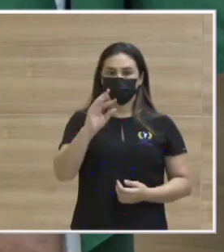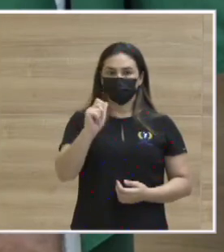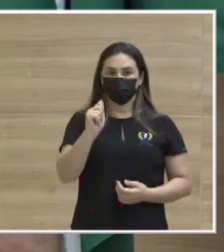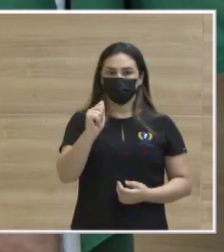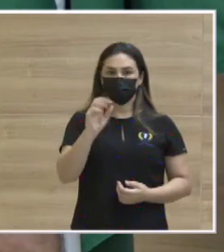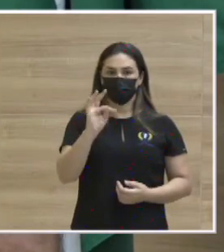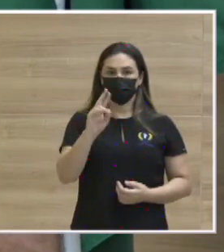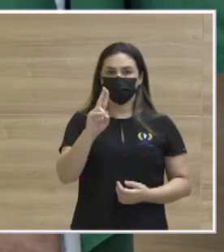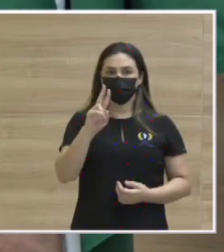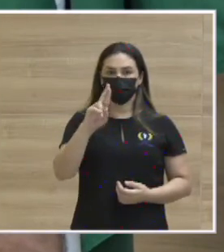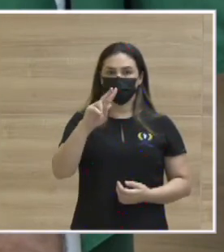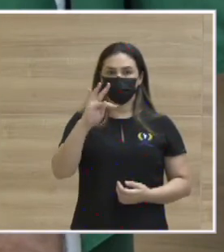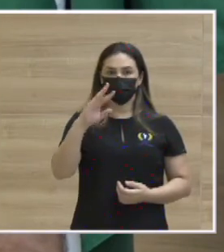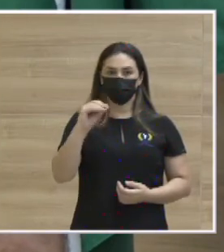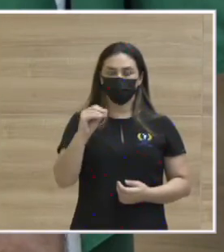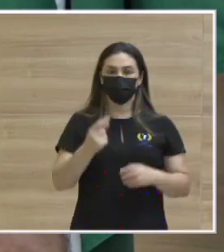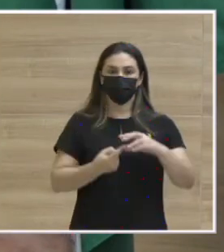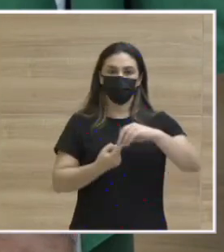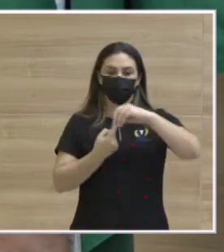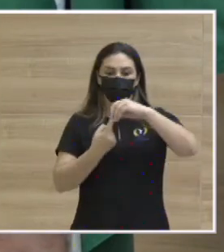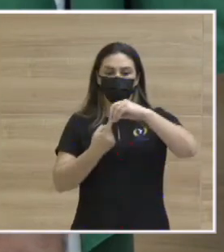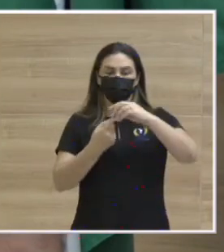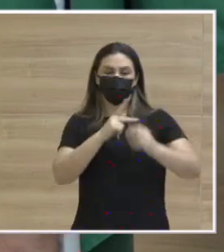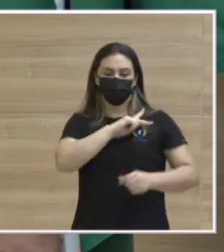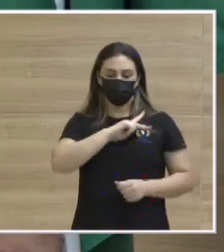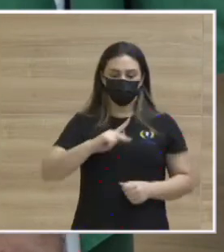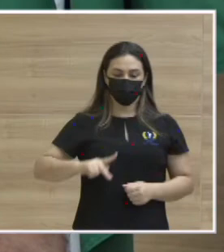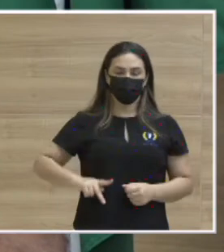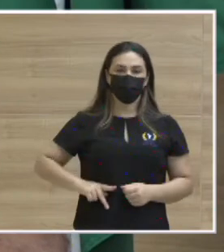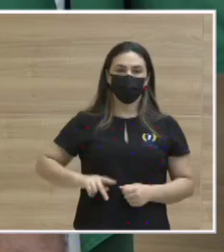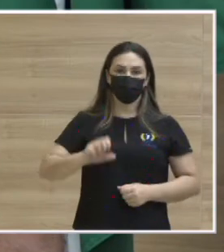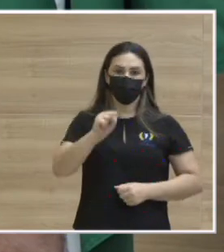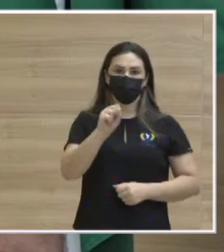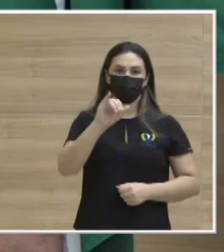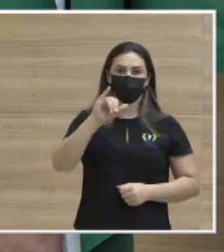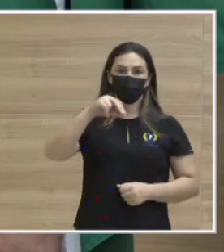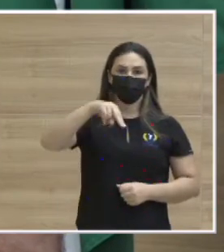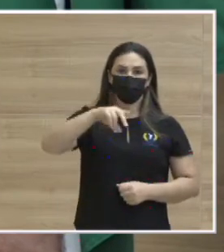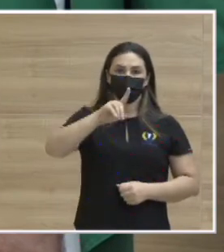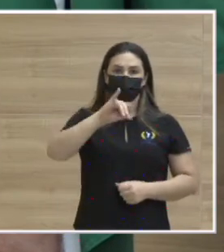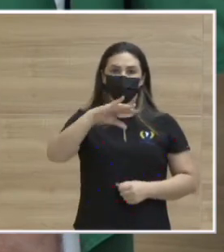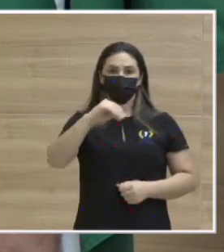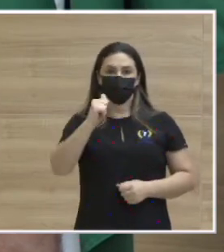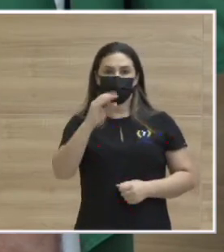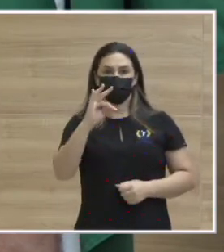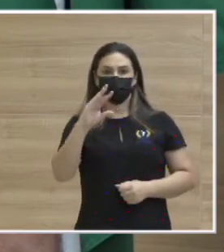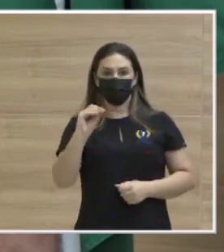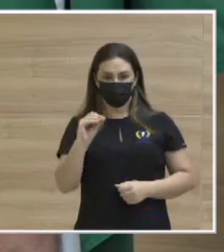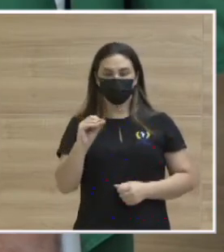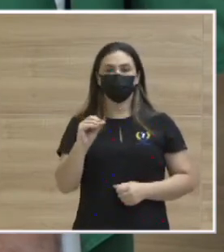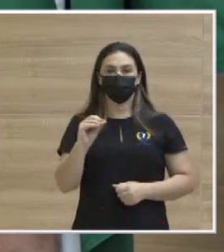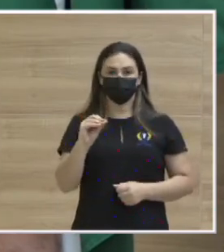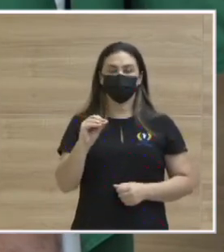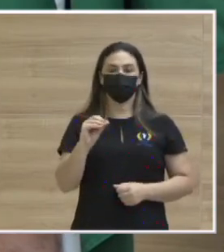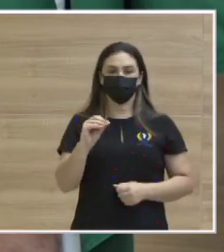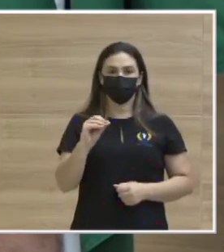previsão de afastamento unicamente para o presidente do sindicato chegou a alcançar até presidente de associação